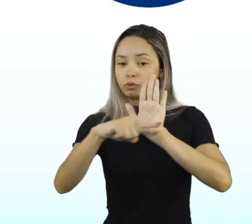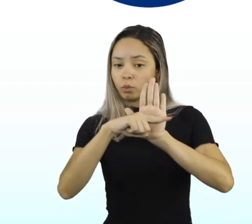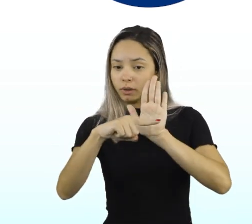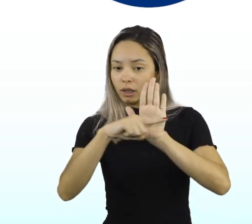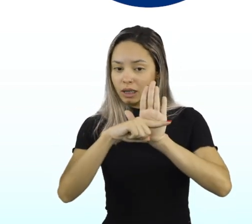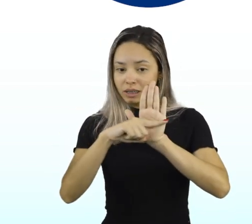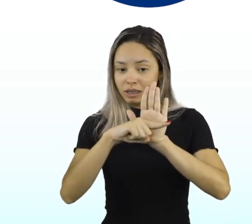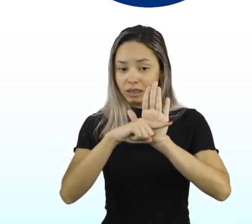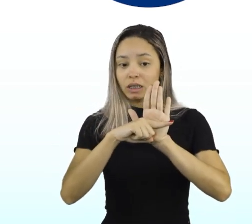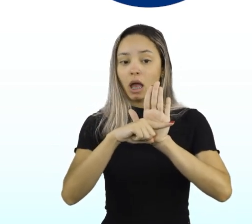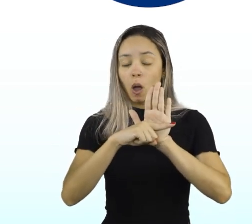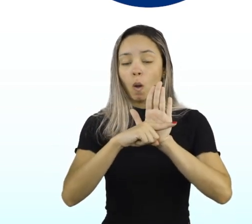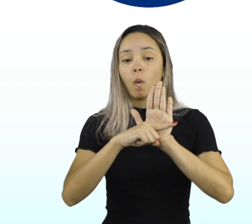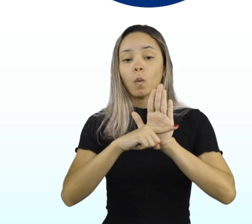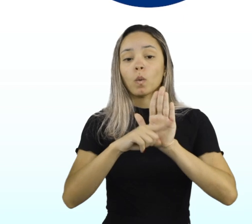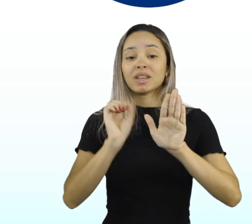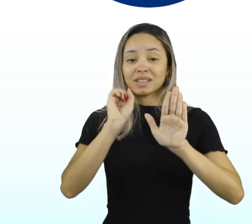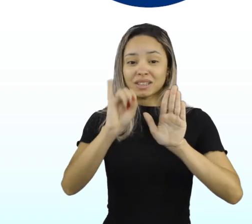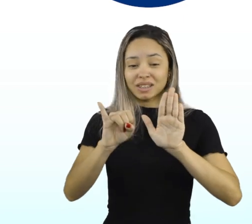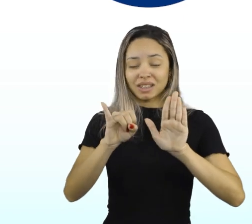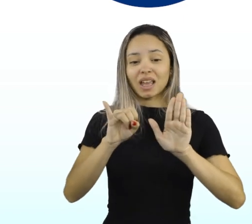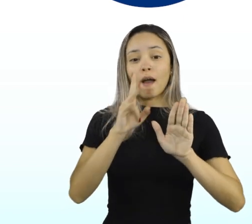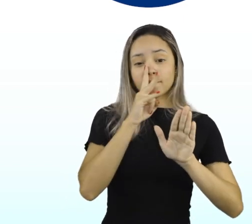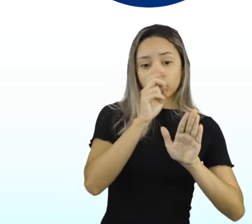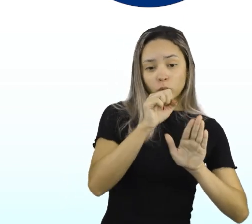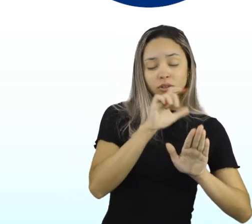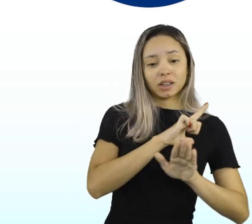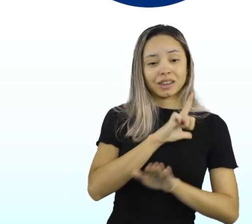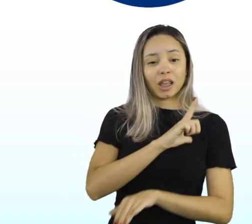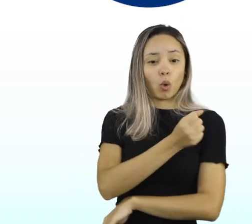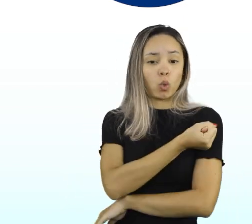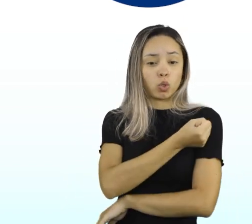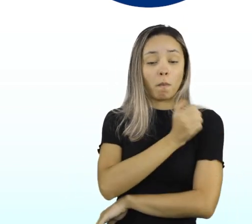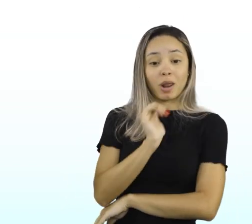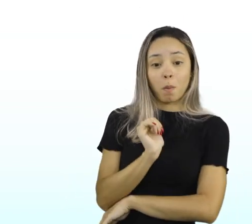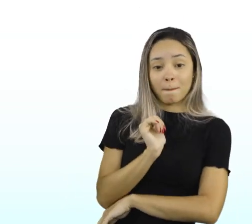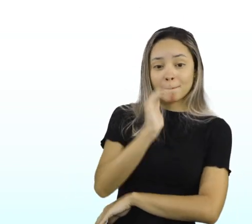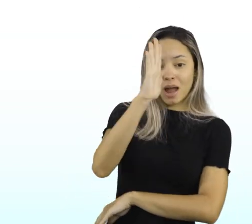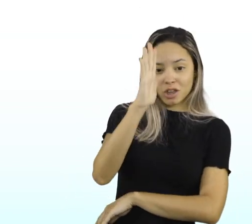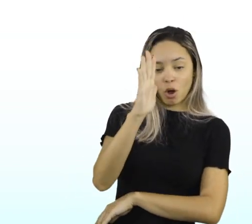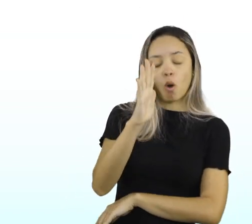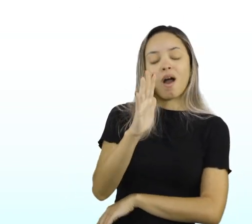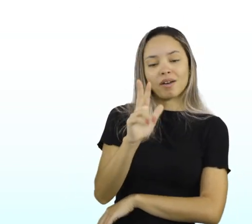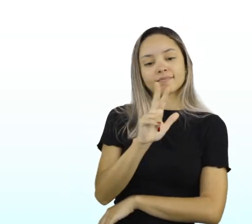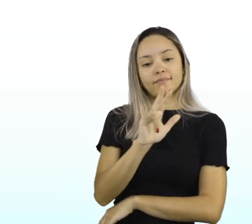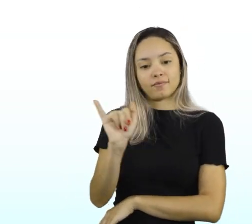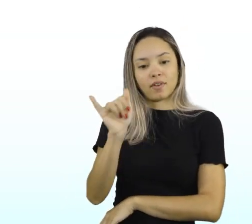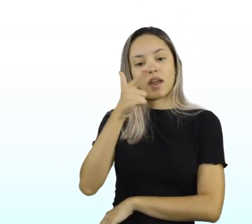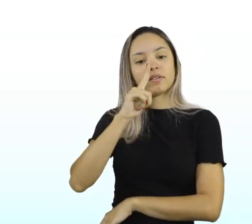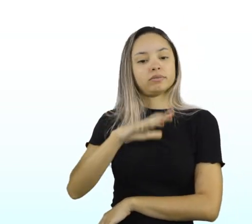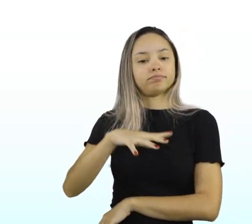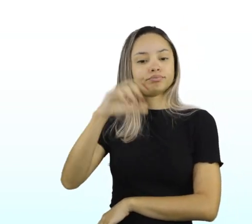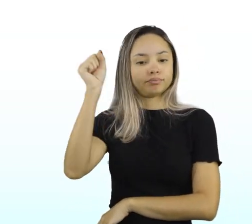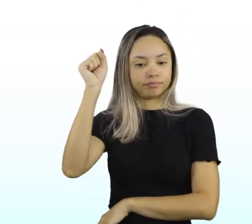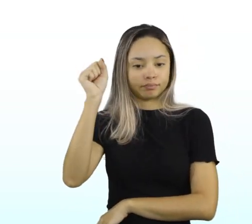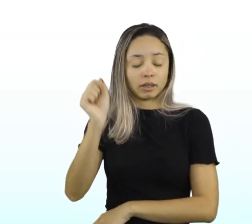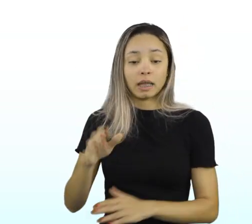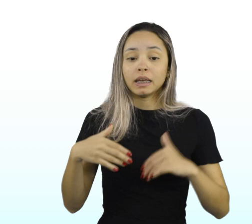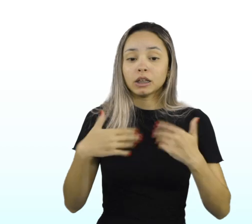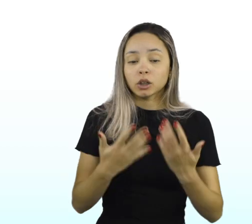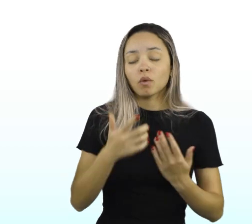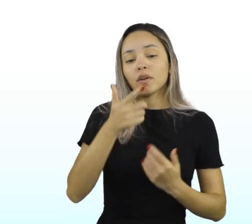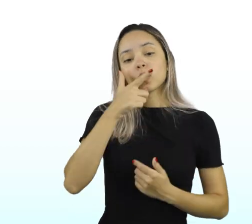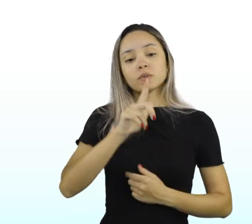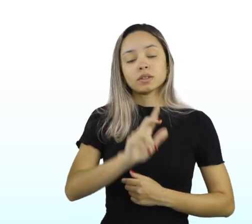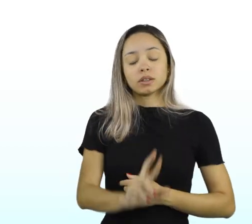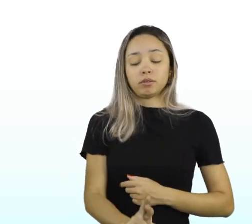tiver o maior valor numérico vem na frente. E aí você tem que lembrar, né? Essa resultante que você vai encontrar, ela